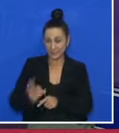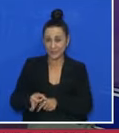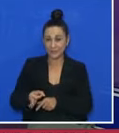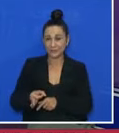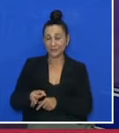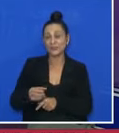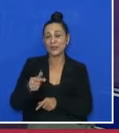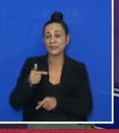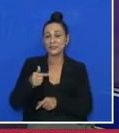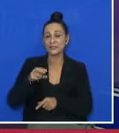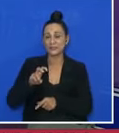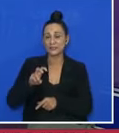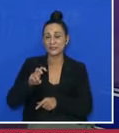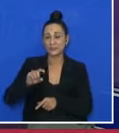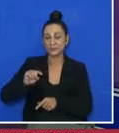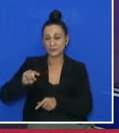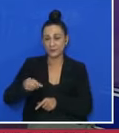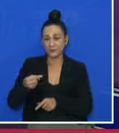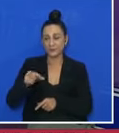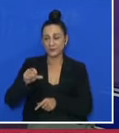de